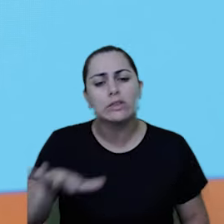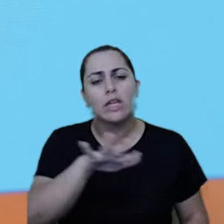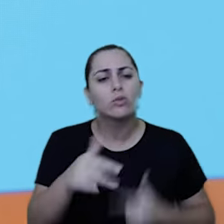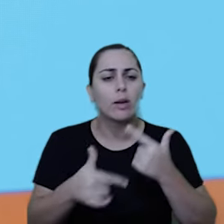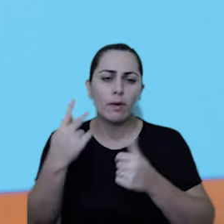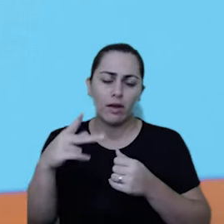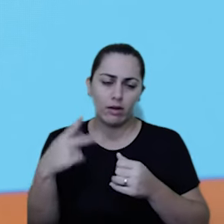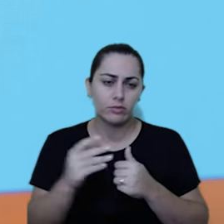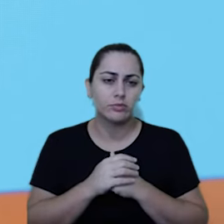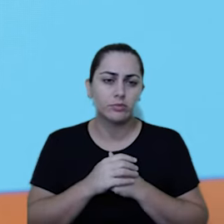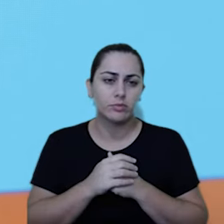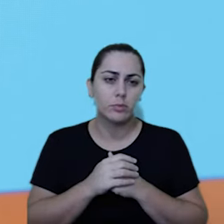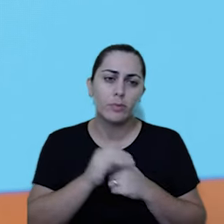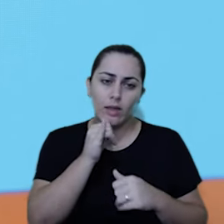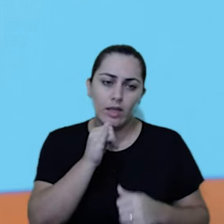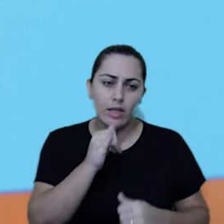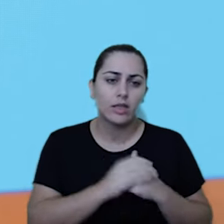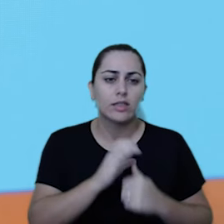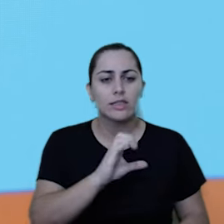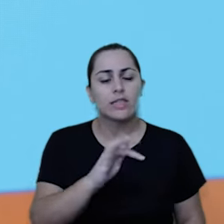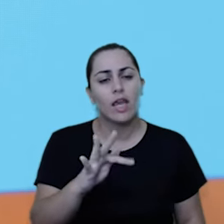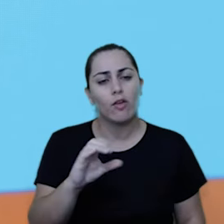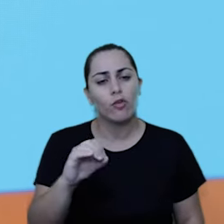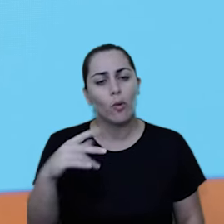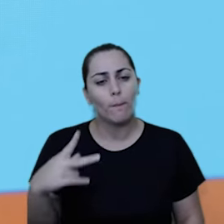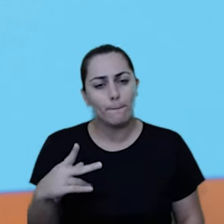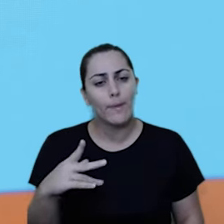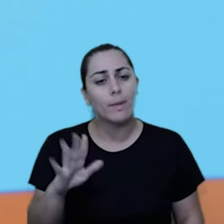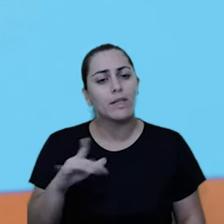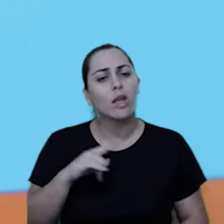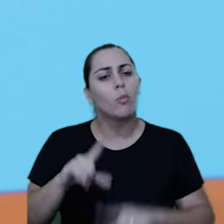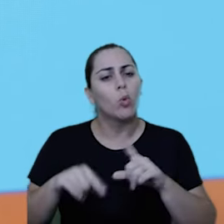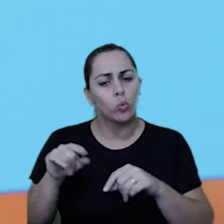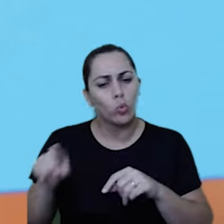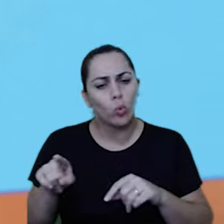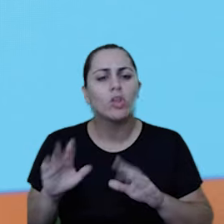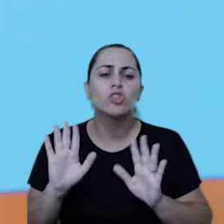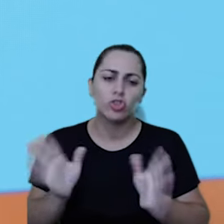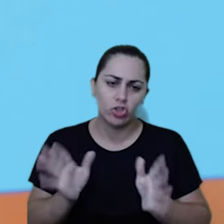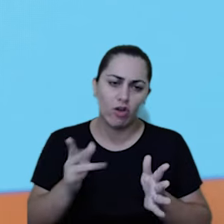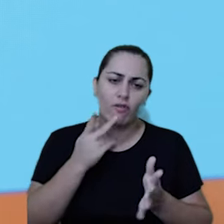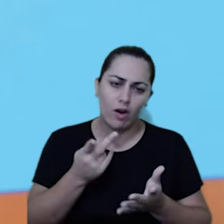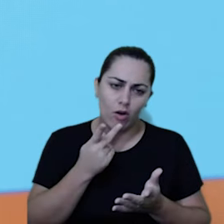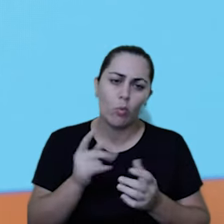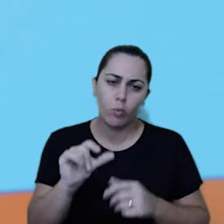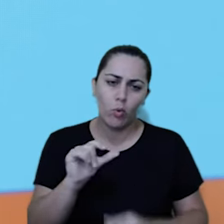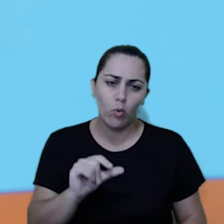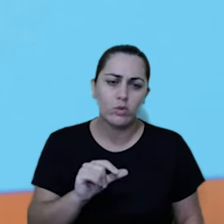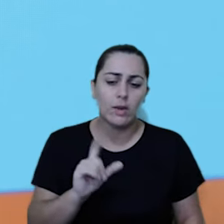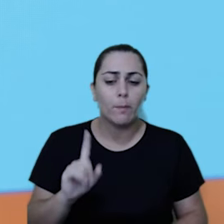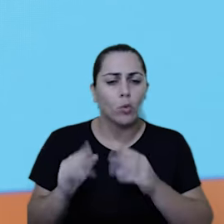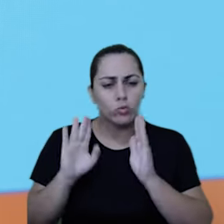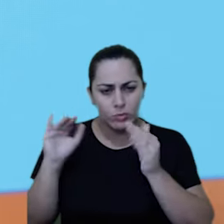escopo do que você trabalha uhum né você pega por cfop é mais fácil ah mas tem o produto x isso a gente já até falou alguma coisinha aqui se for